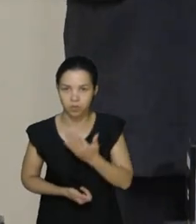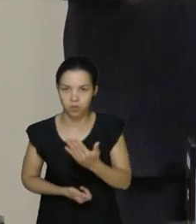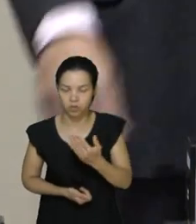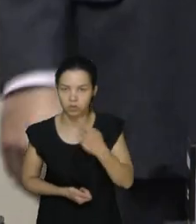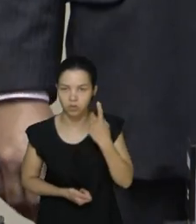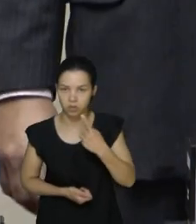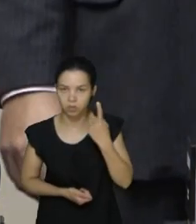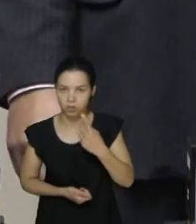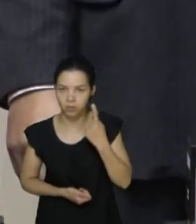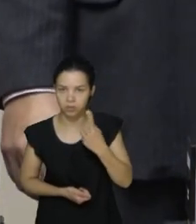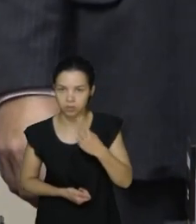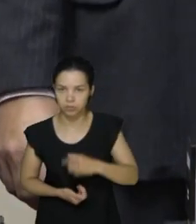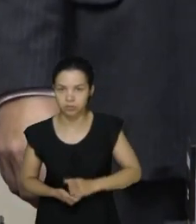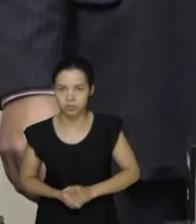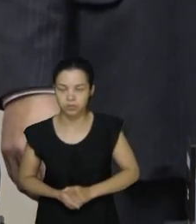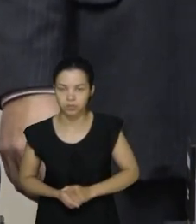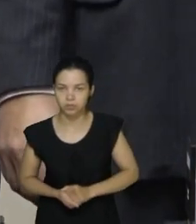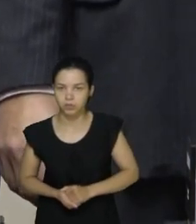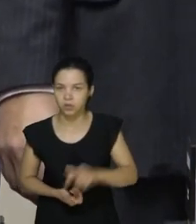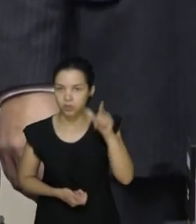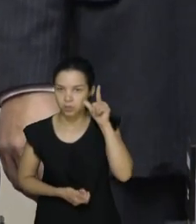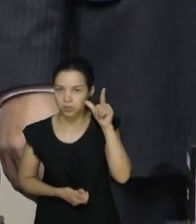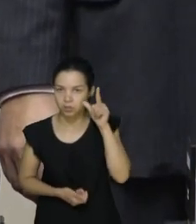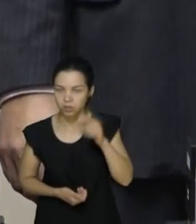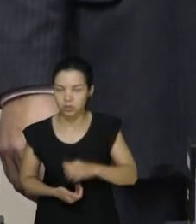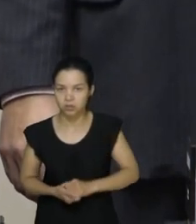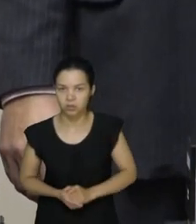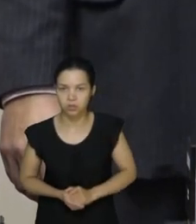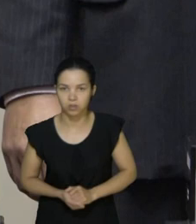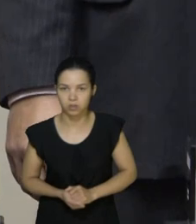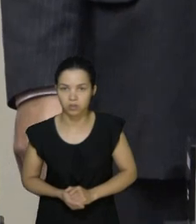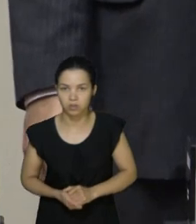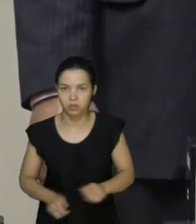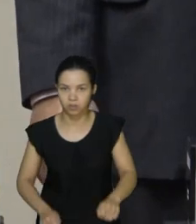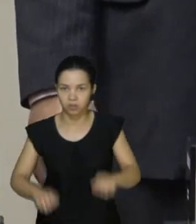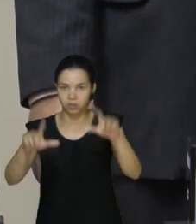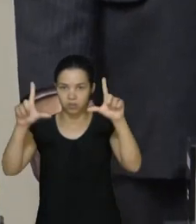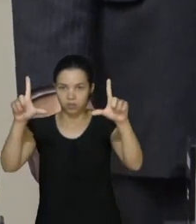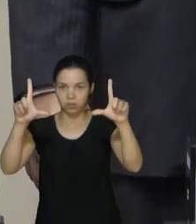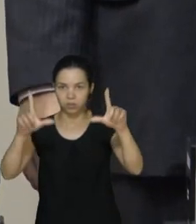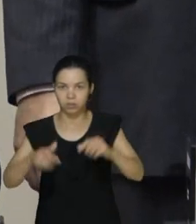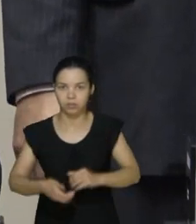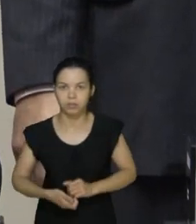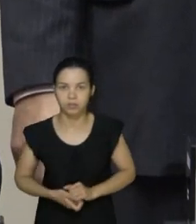deputada Luciane Carminati, será feita no painel.